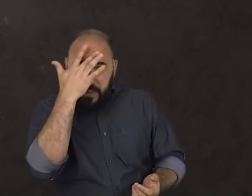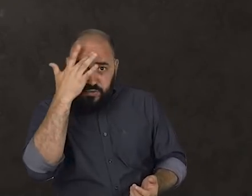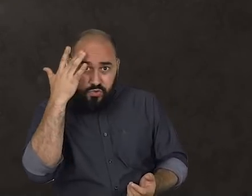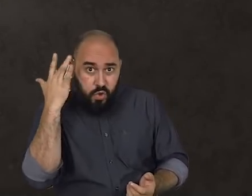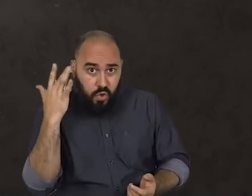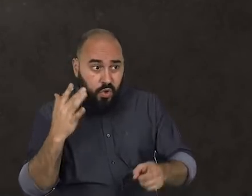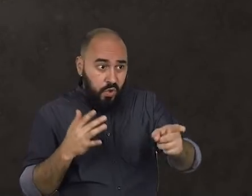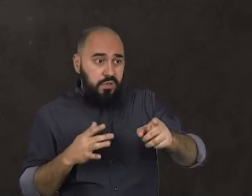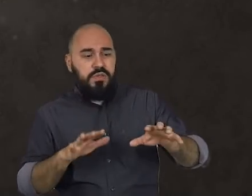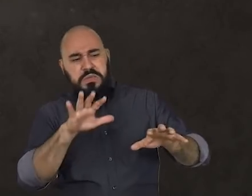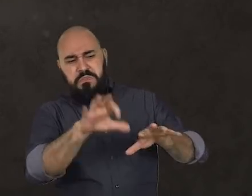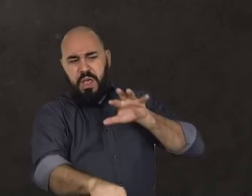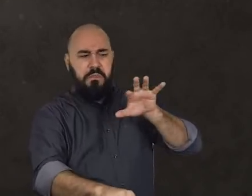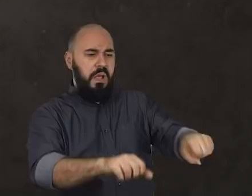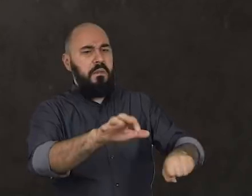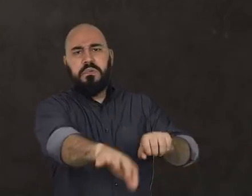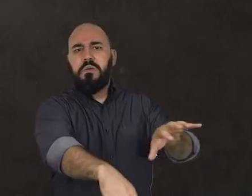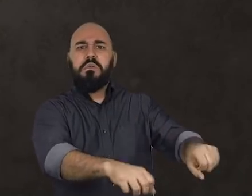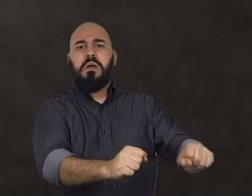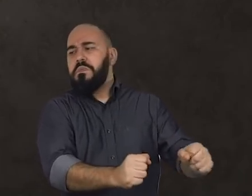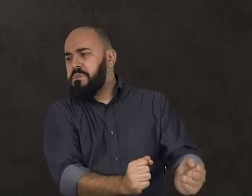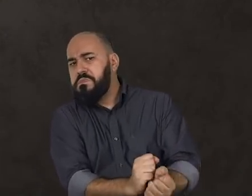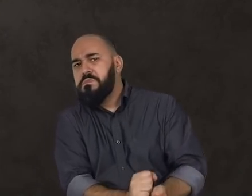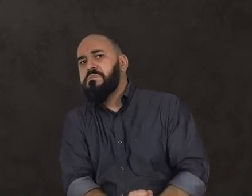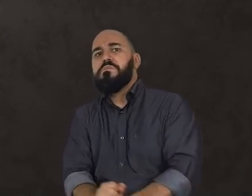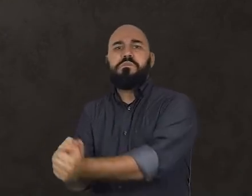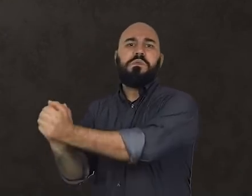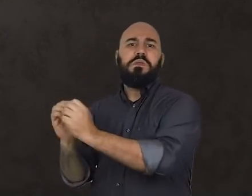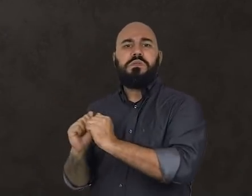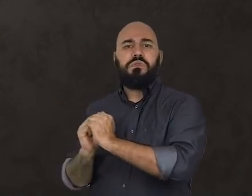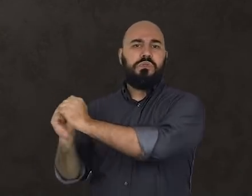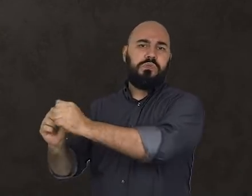que desertaram para o rei da Babilônia,